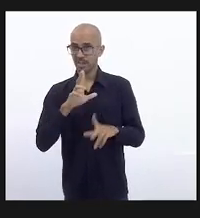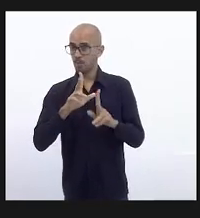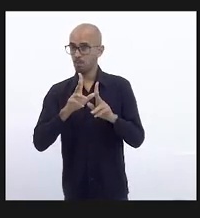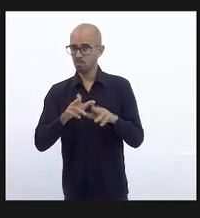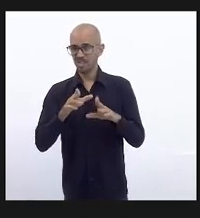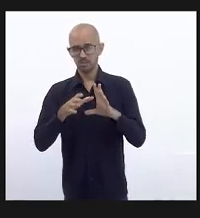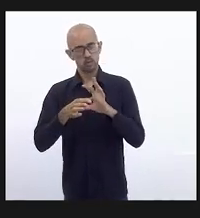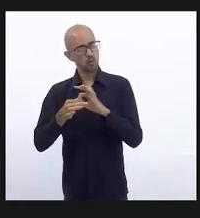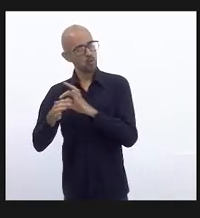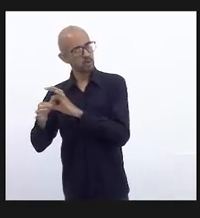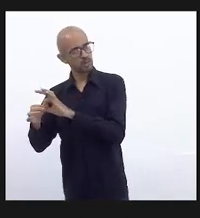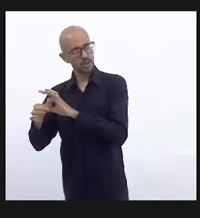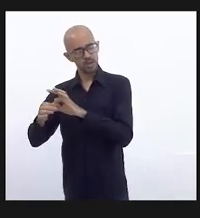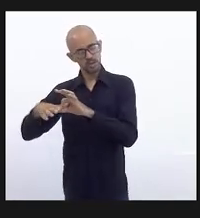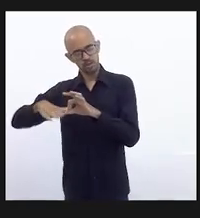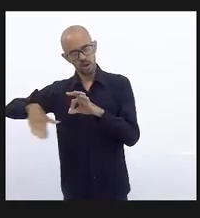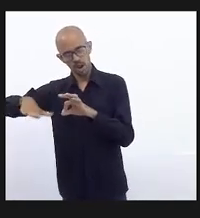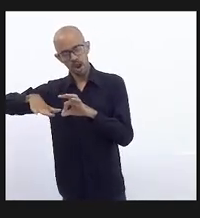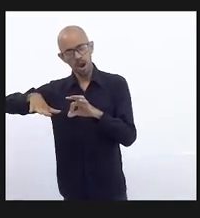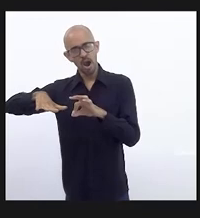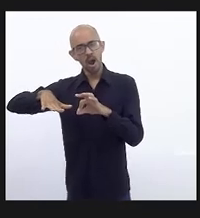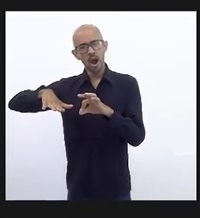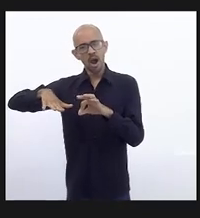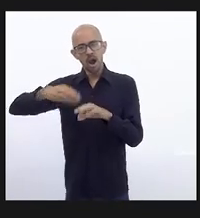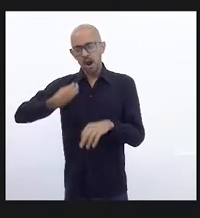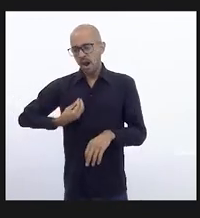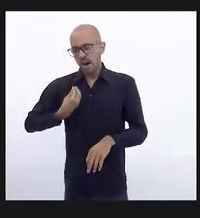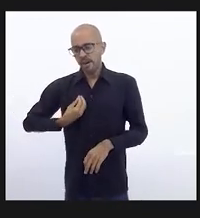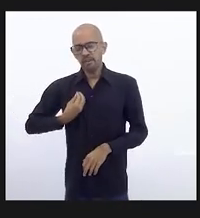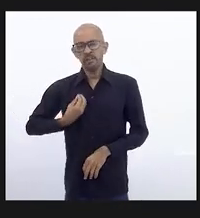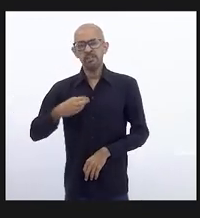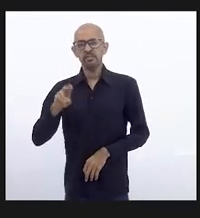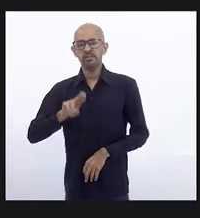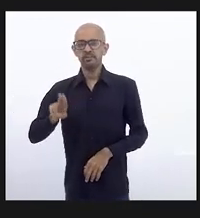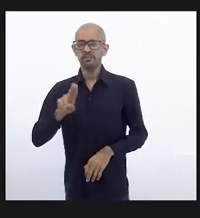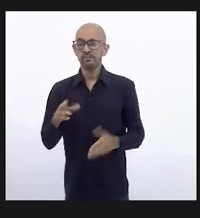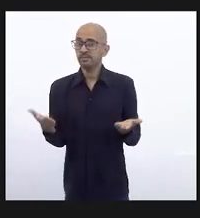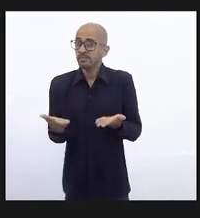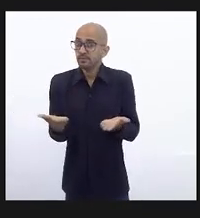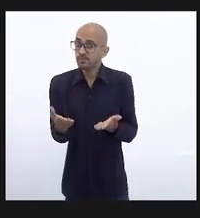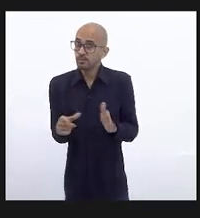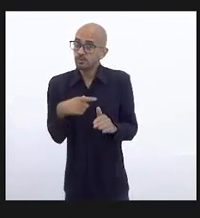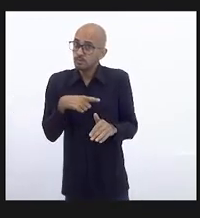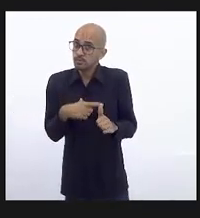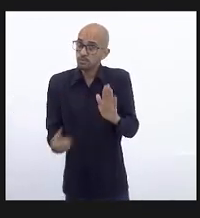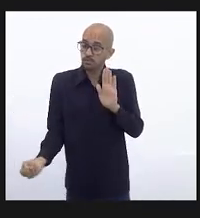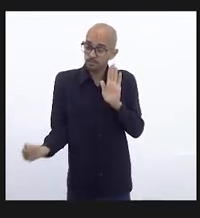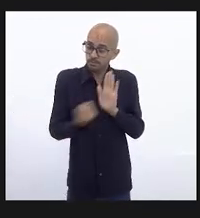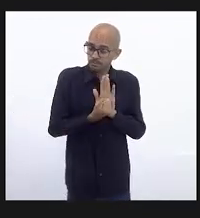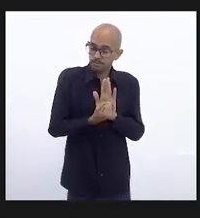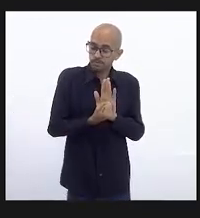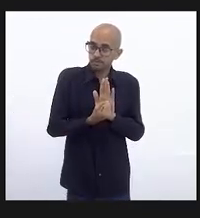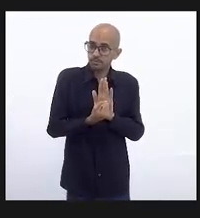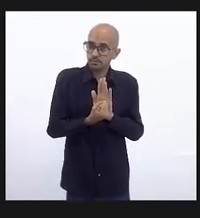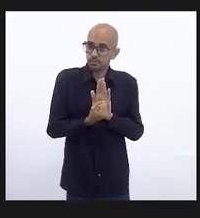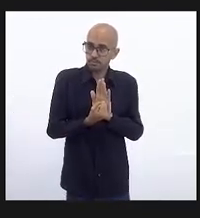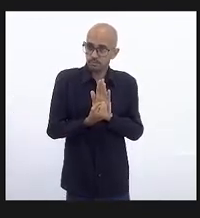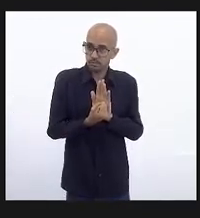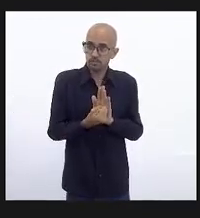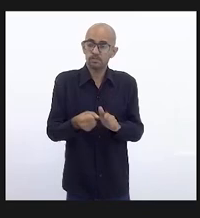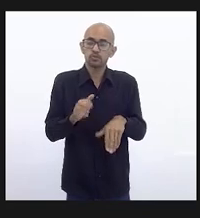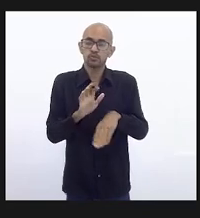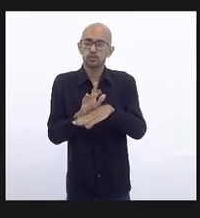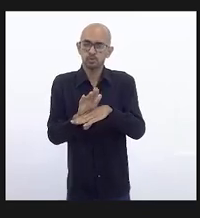de regionalização da presença do ensino superior que hoje marca a presença do ensino superior em Duque de